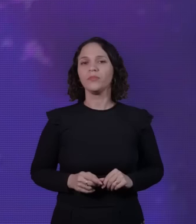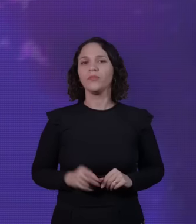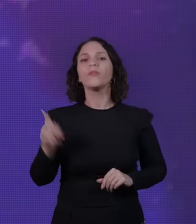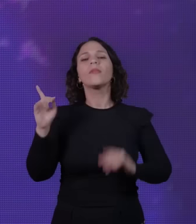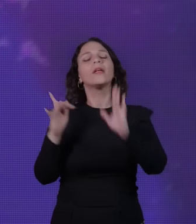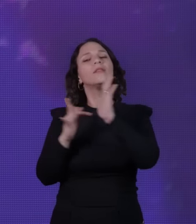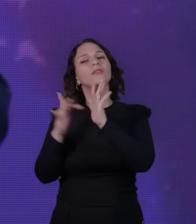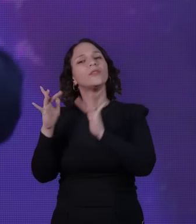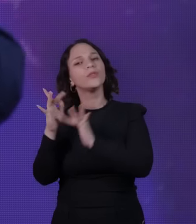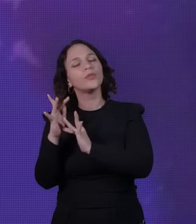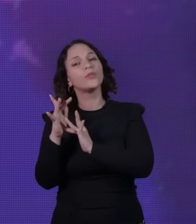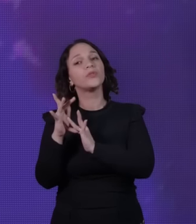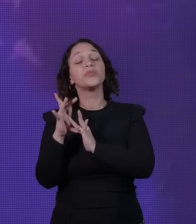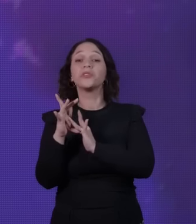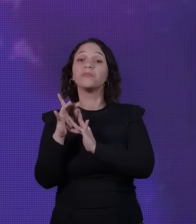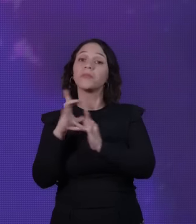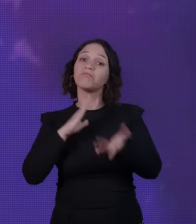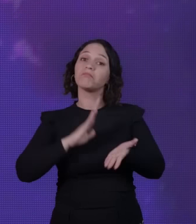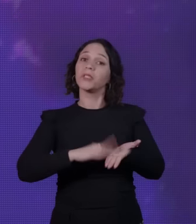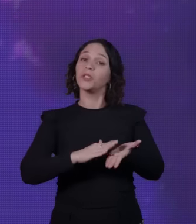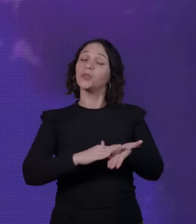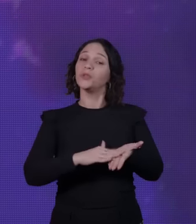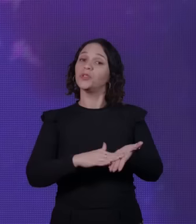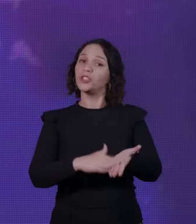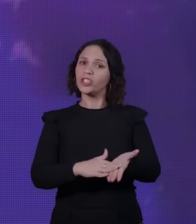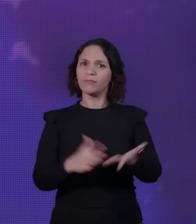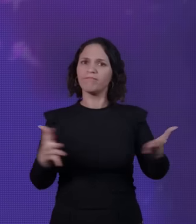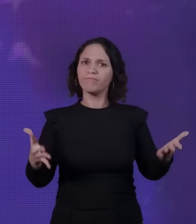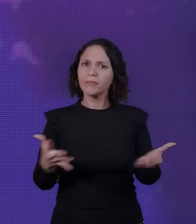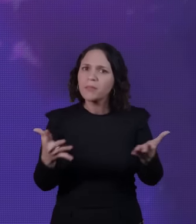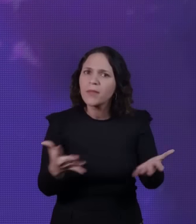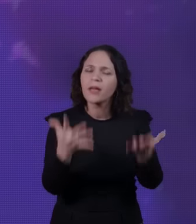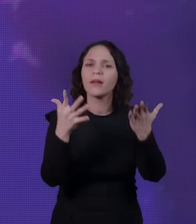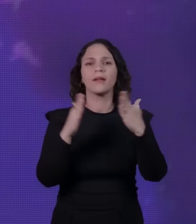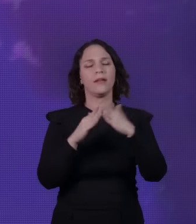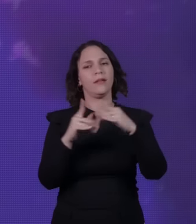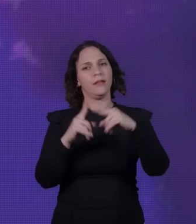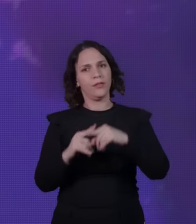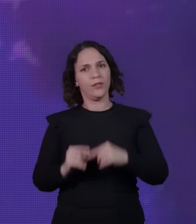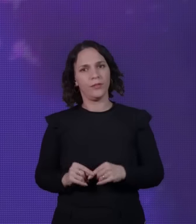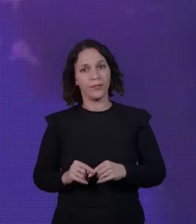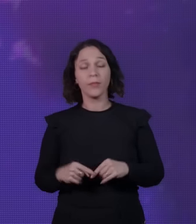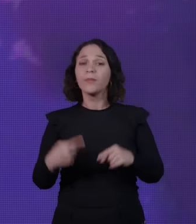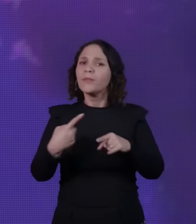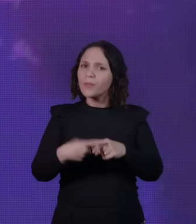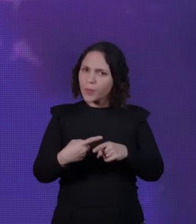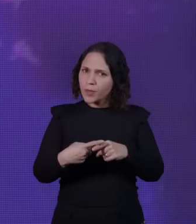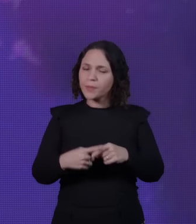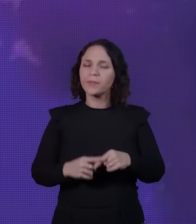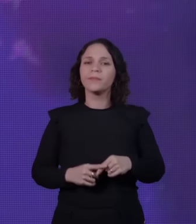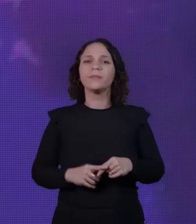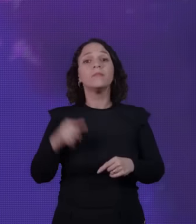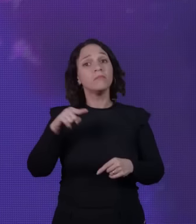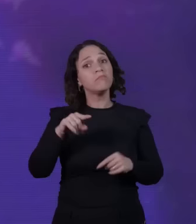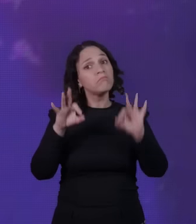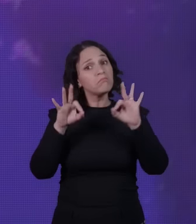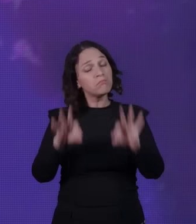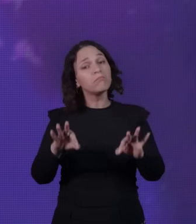Jesus então elogia a igreja, encoraja a igreja, porque essa era uma igreja de